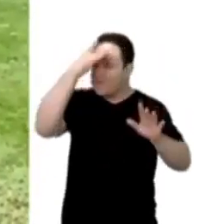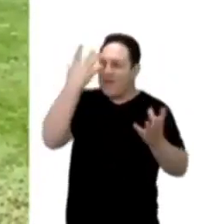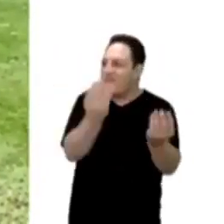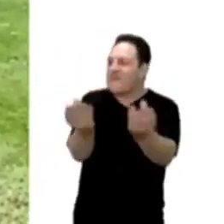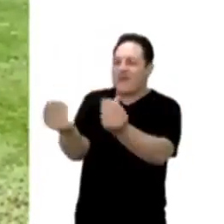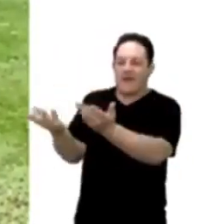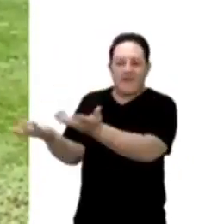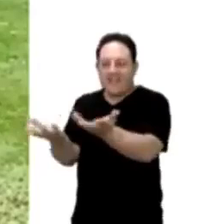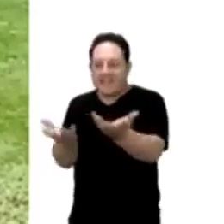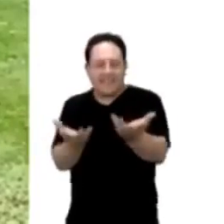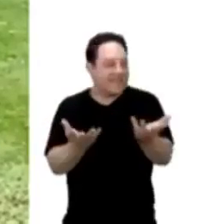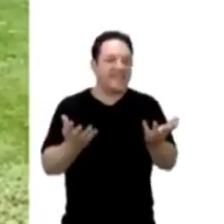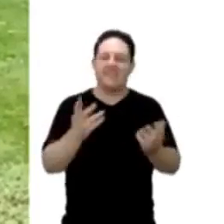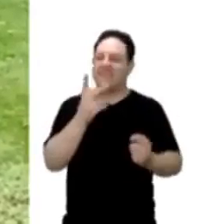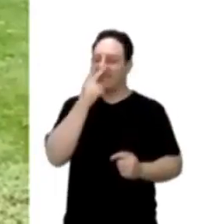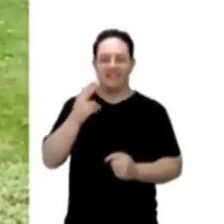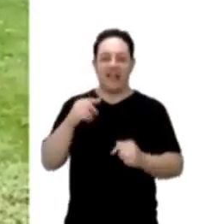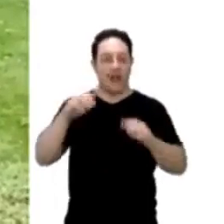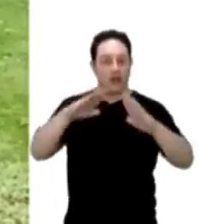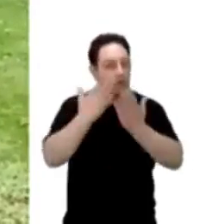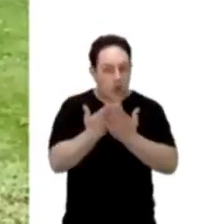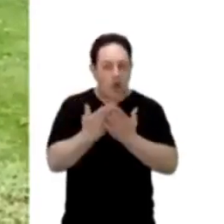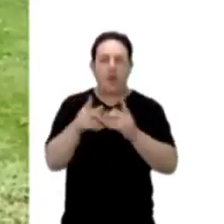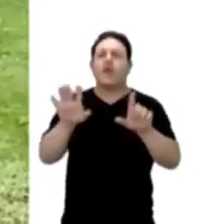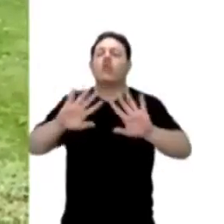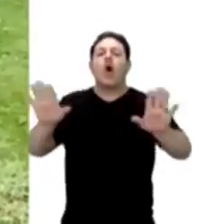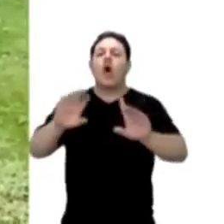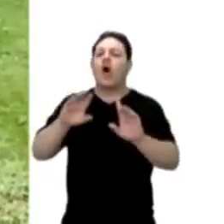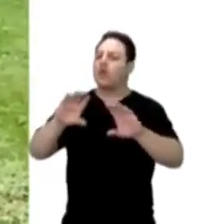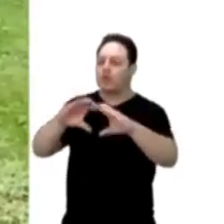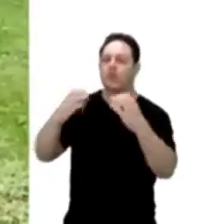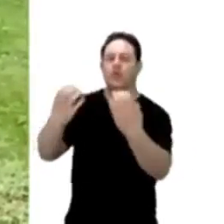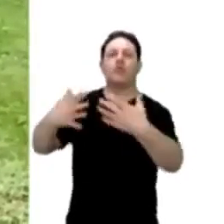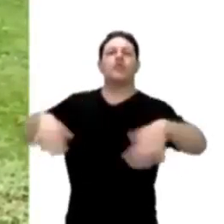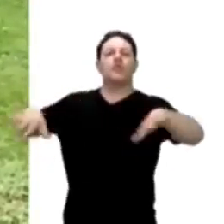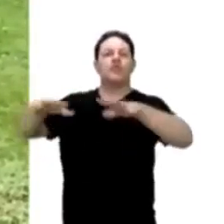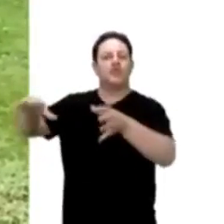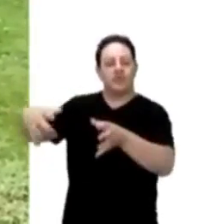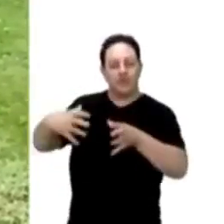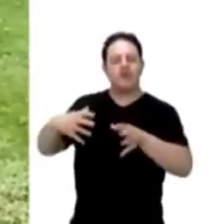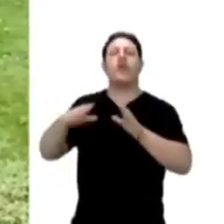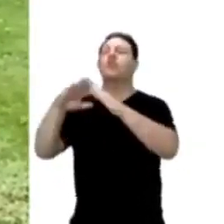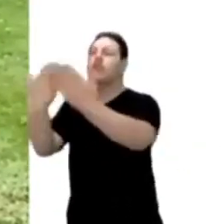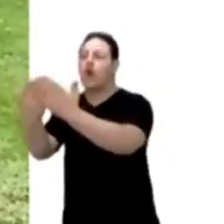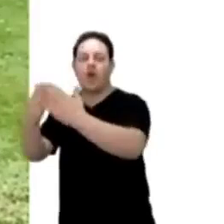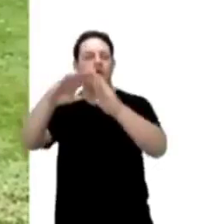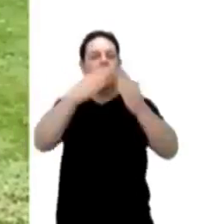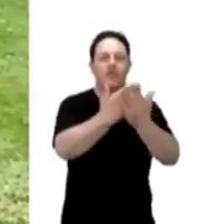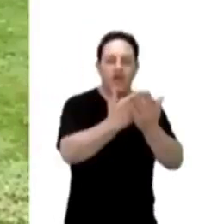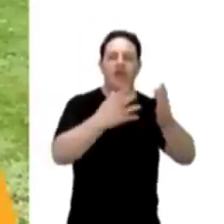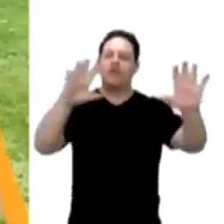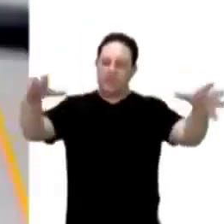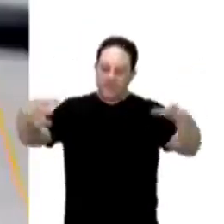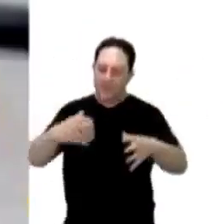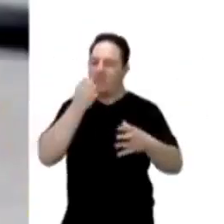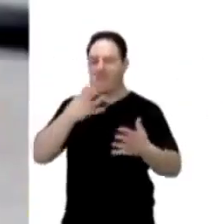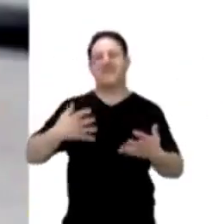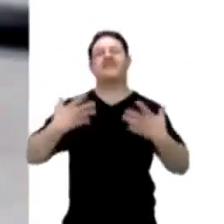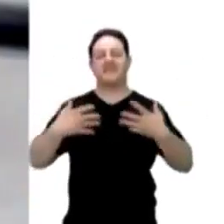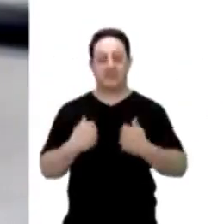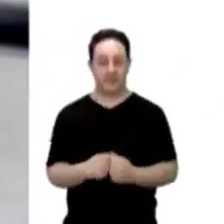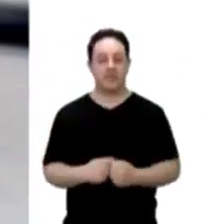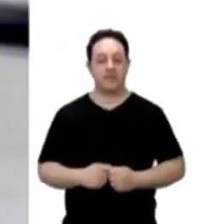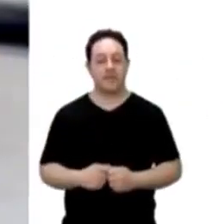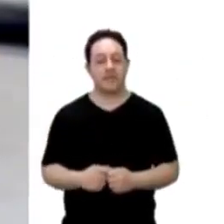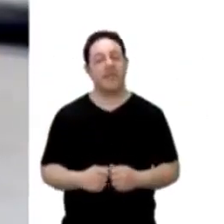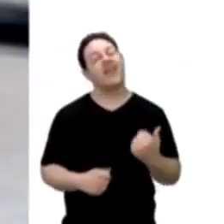pessoas, aqui não tá só a escola, aqui tá a comunidade inteira, que eu já vi já. Tem pessoas de outras escolas que eu já vi que tá aqui participando. Eu me